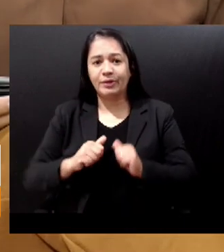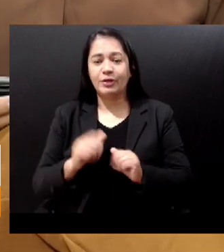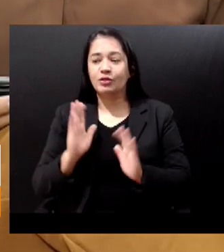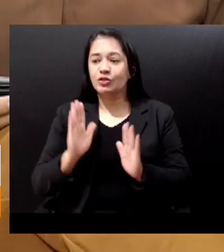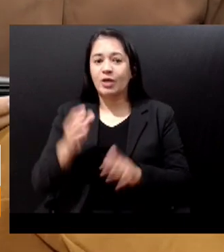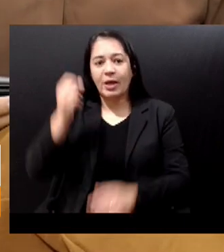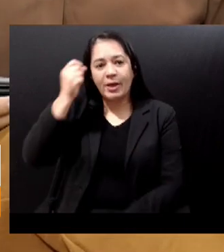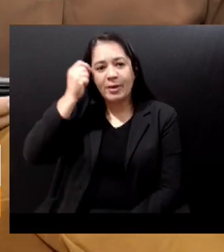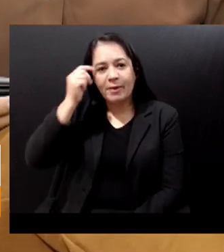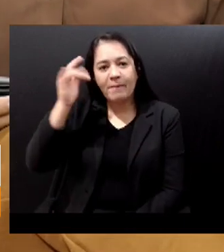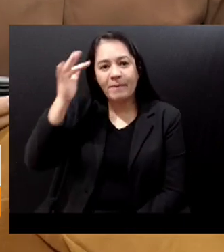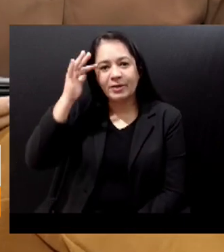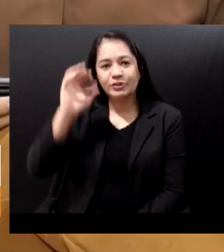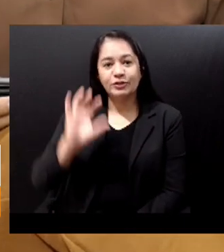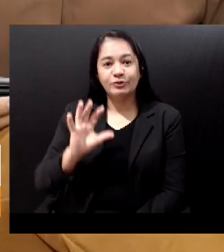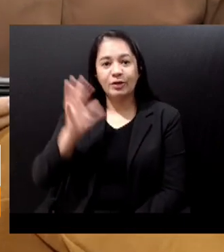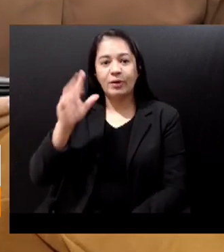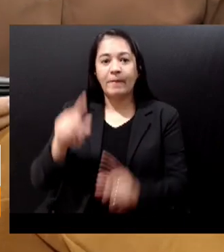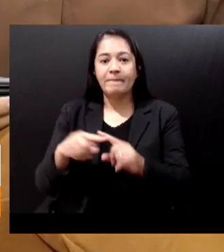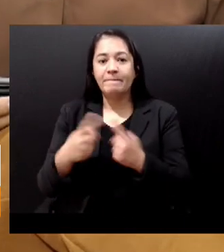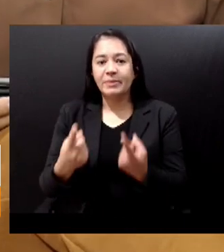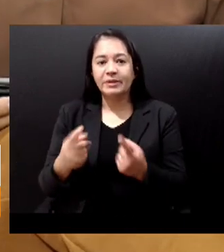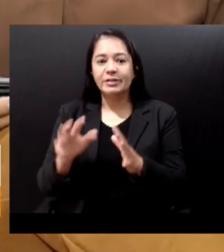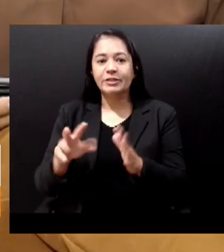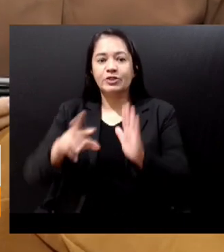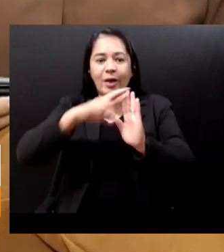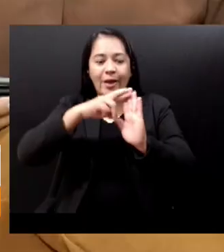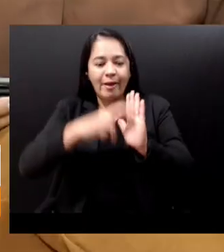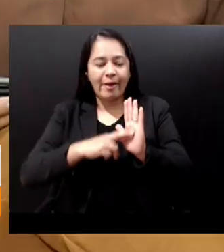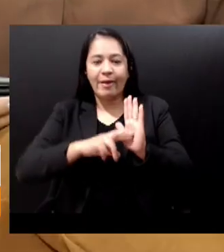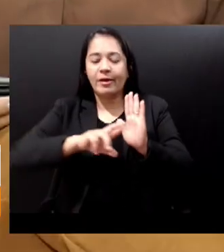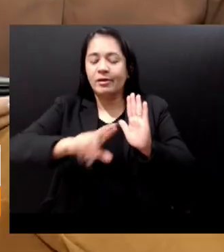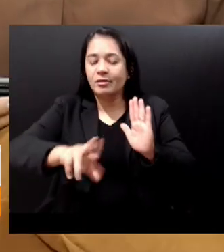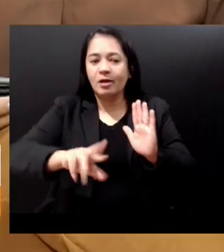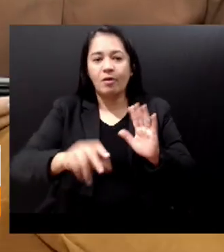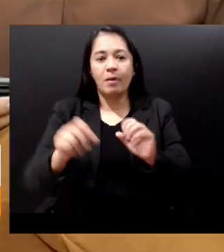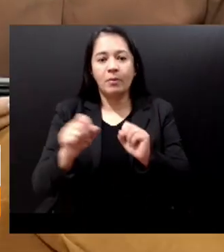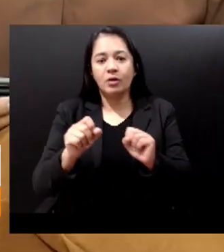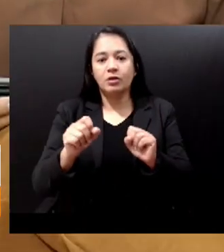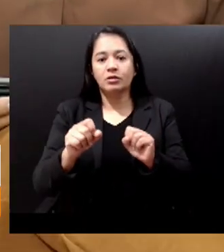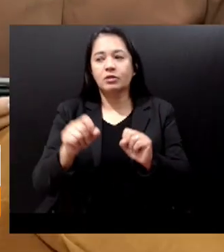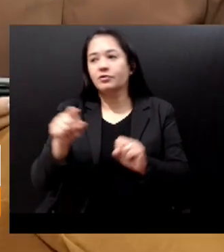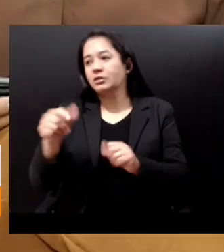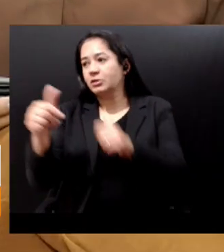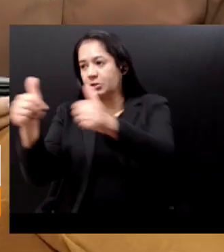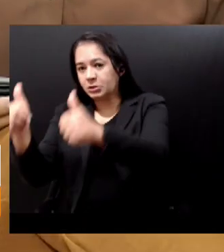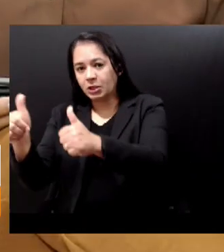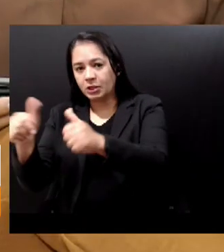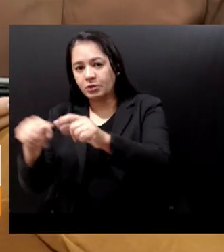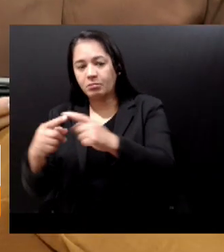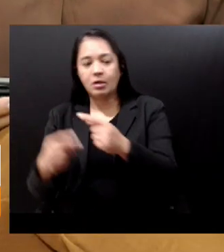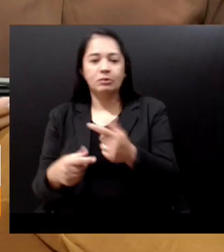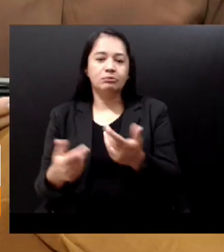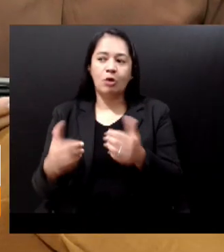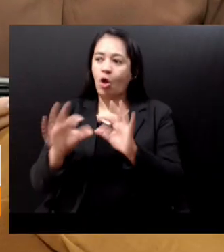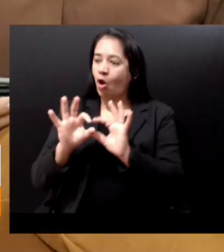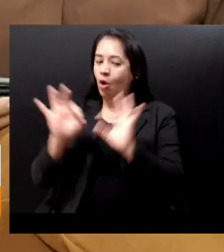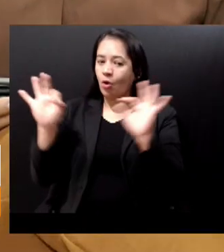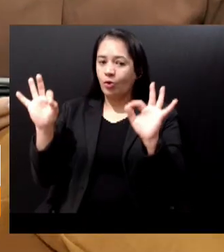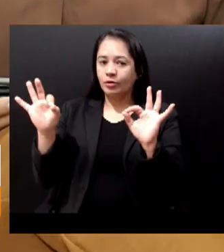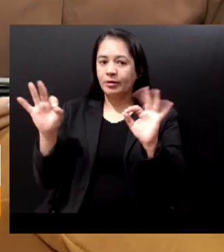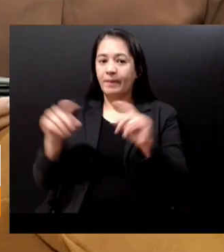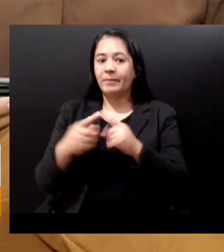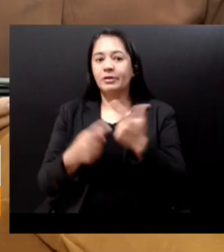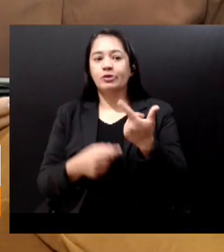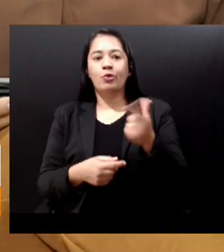acontecendo. perfeita. Mas isso não é regra, né. Pode ser que Uhum. para você funcione Sim. e que ótimo quem funciona, mas talvez o